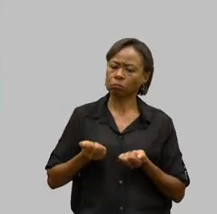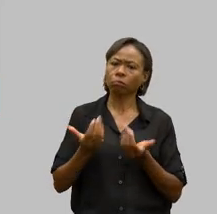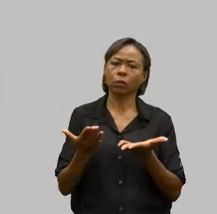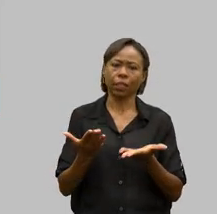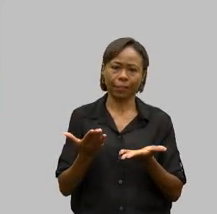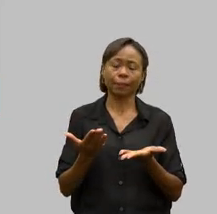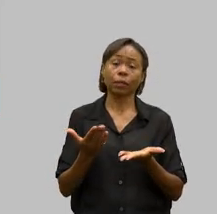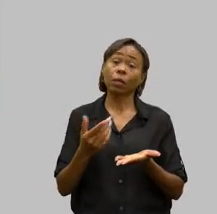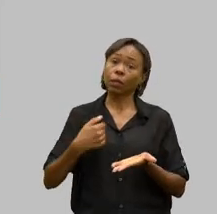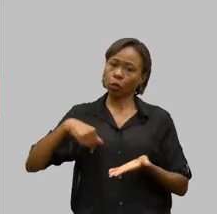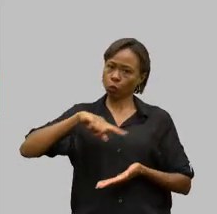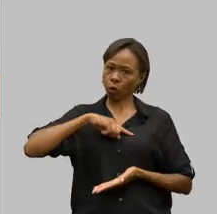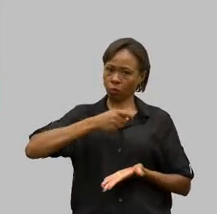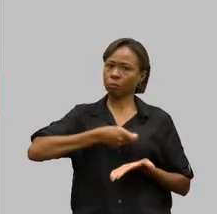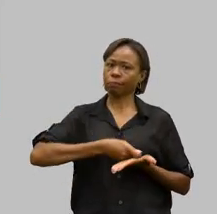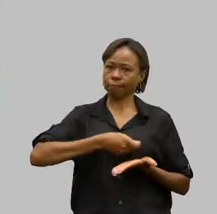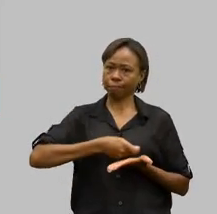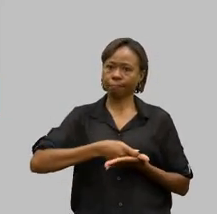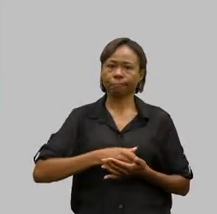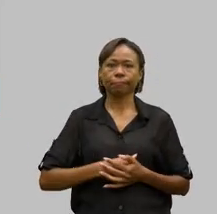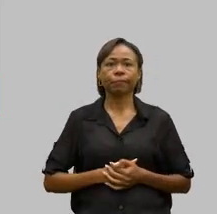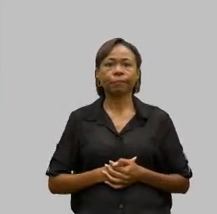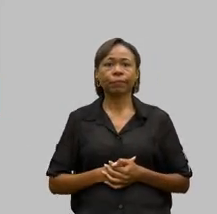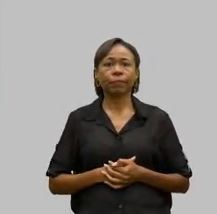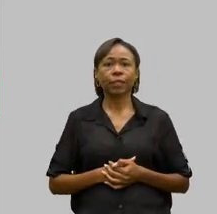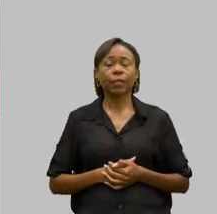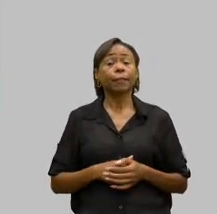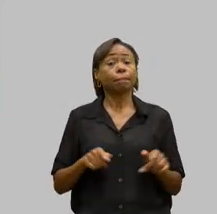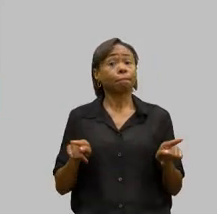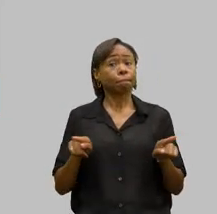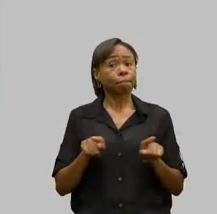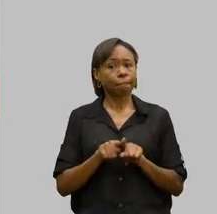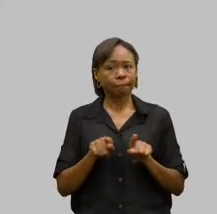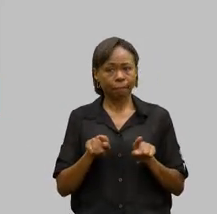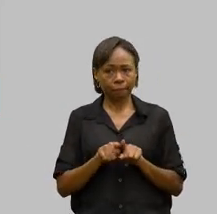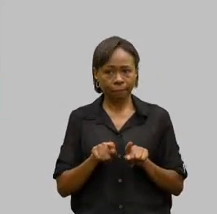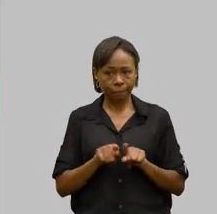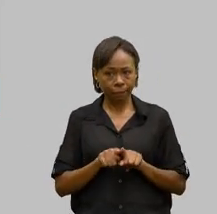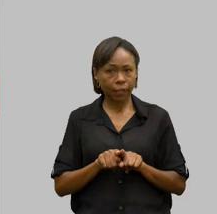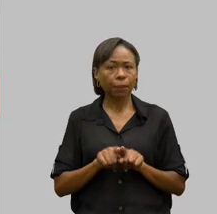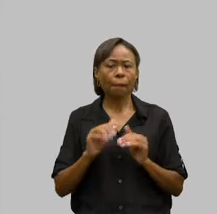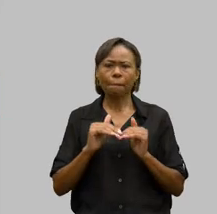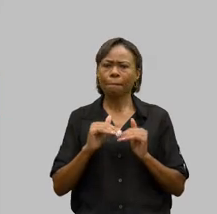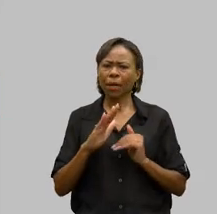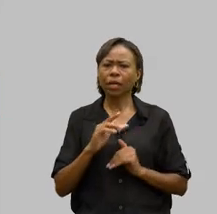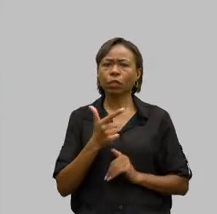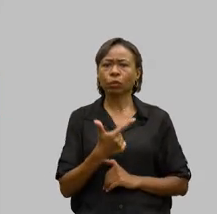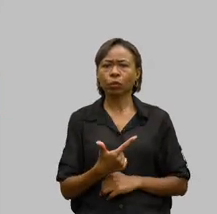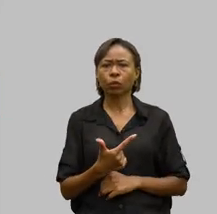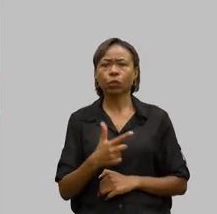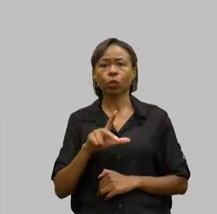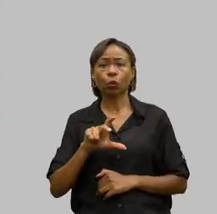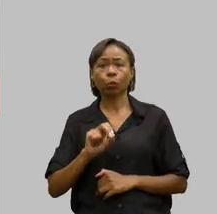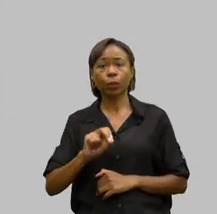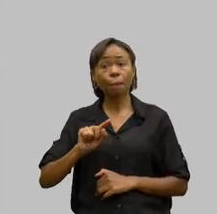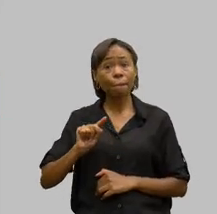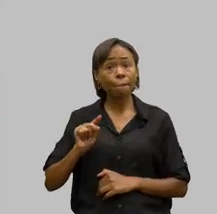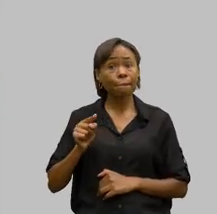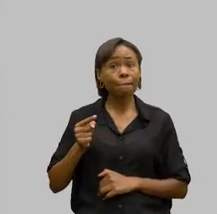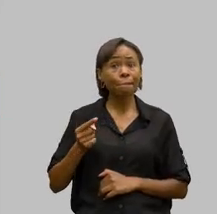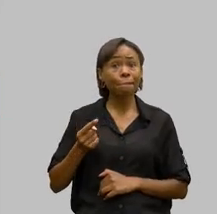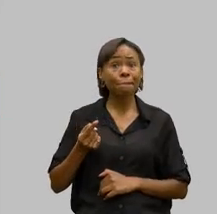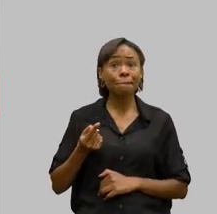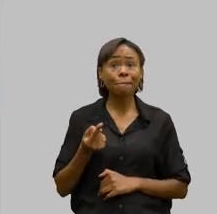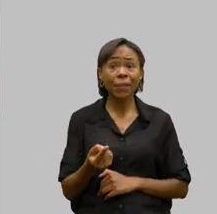fazendo a nossa obrigação. Além disso, mais de 250 mil adverbes já